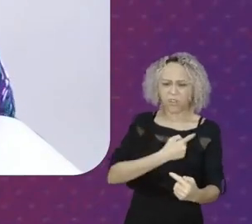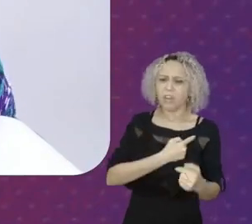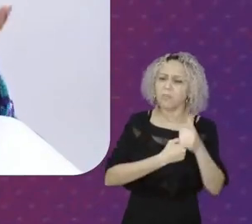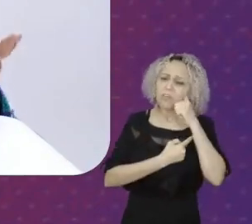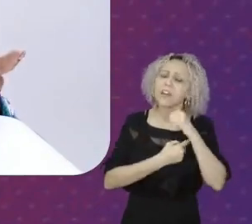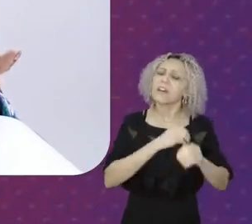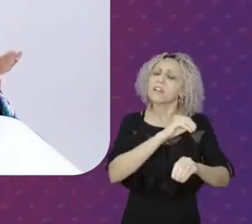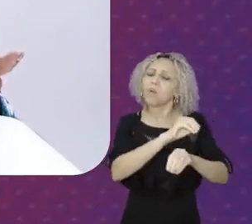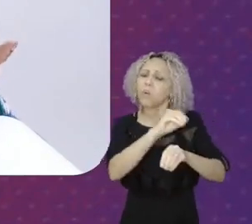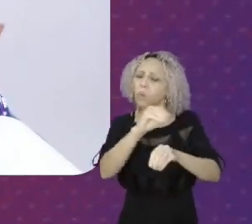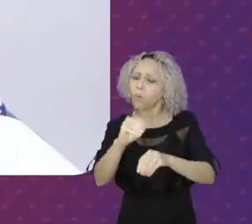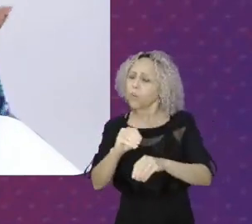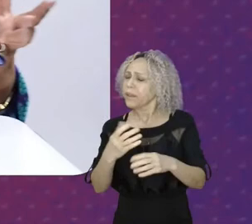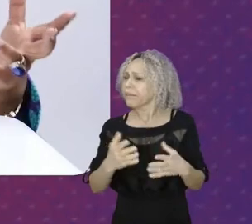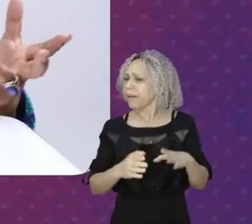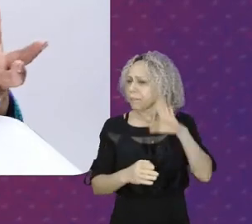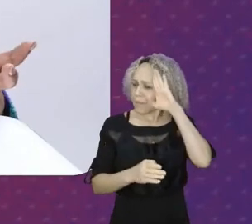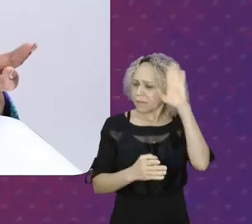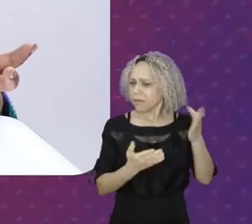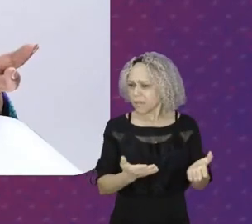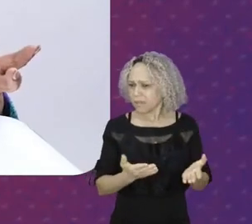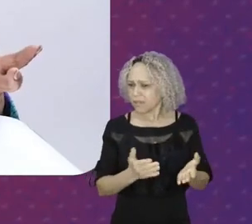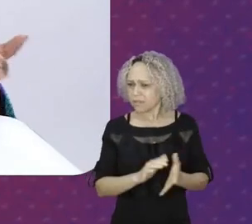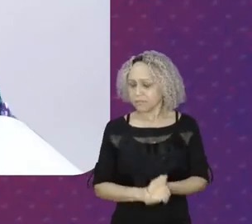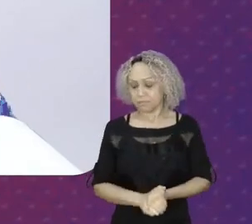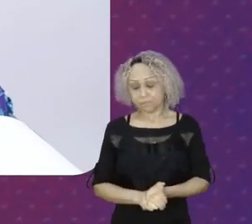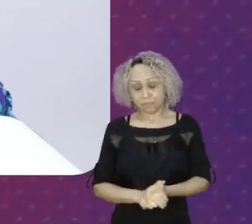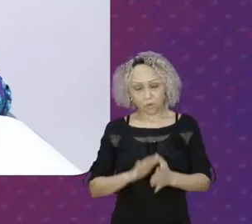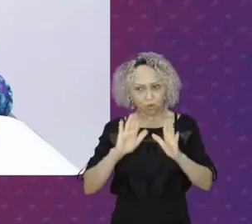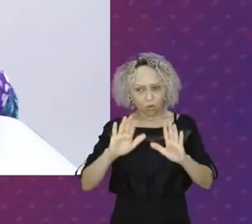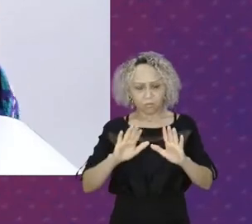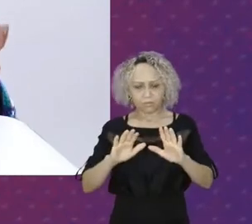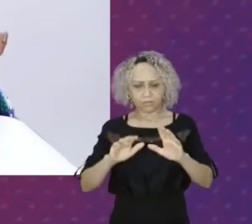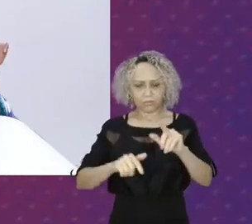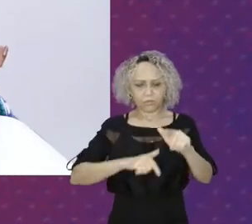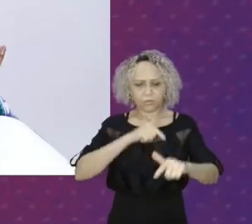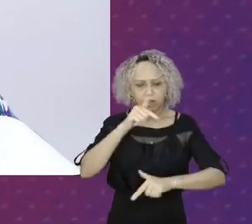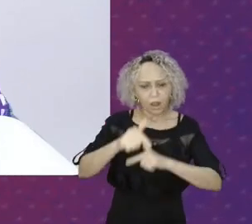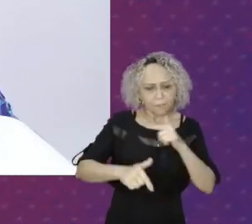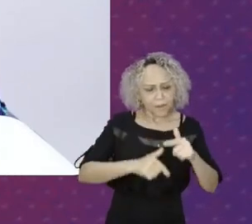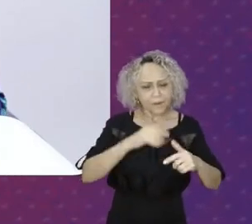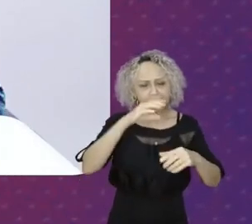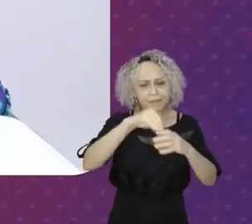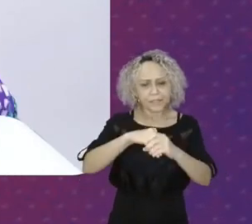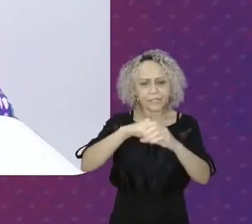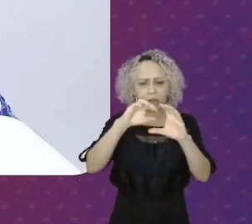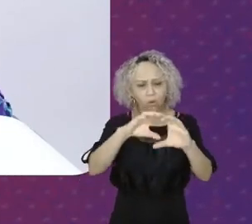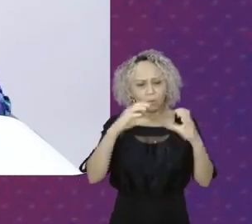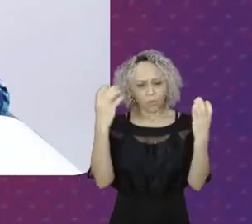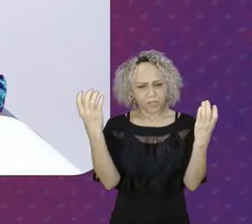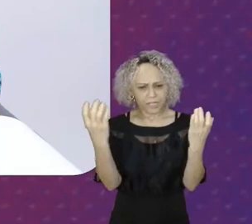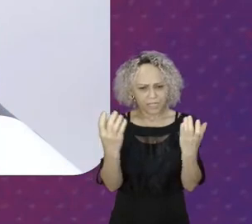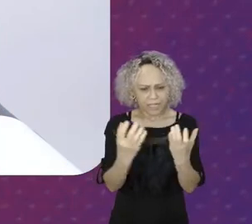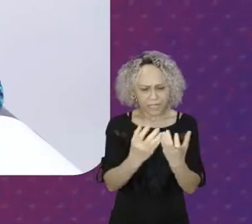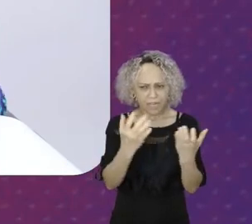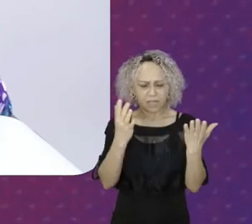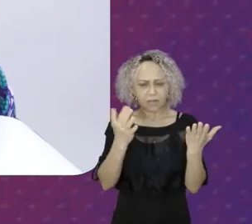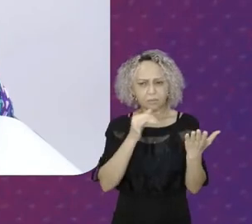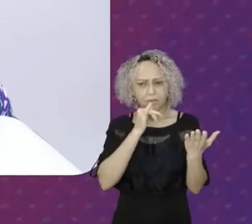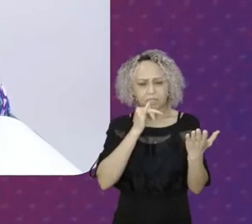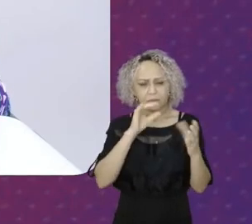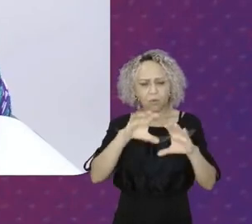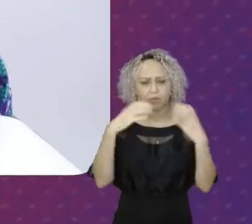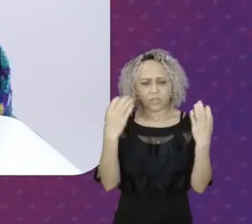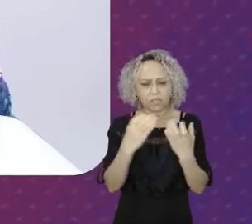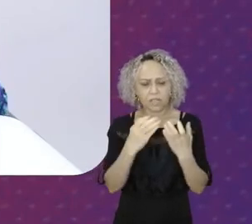algo importante, né, na comunidade, né? As comunidades solidárias, né, é